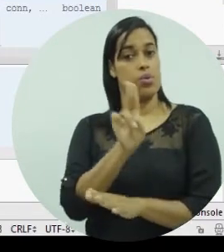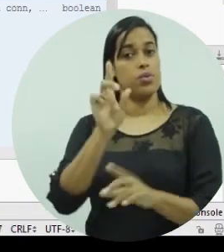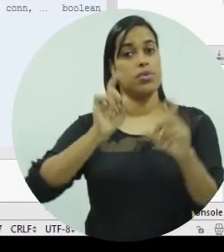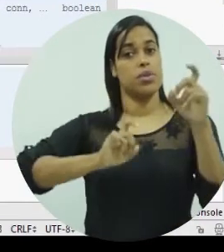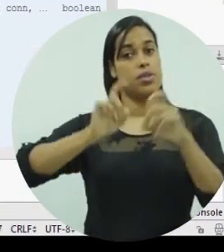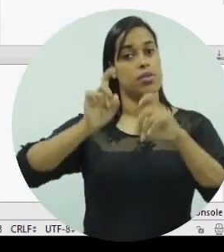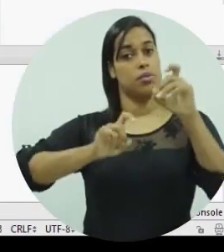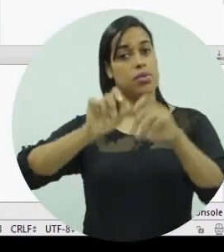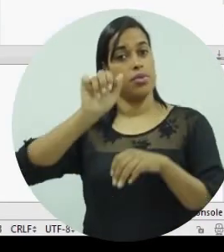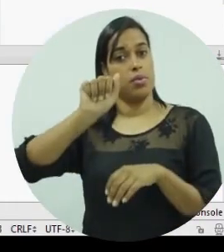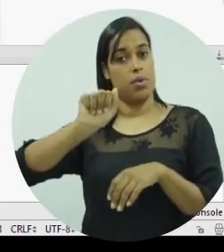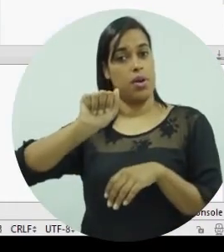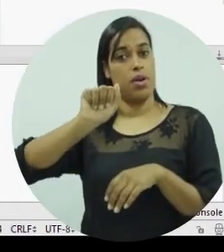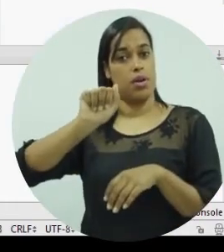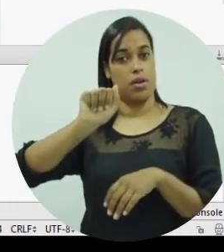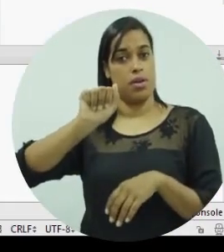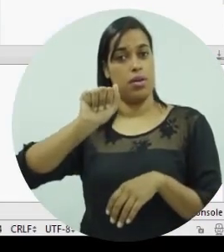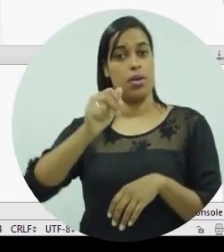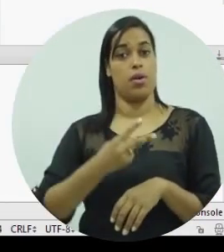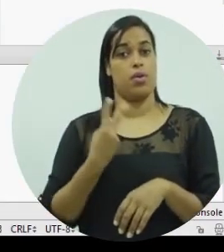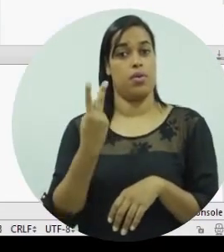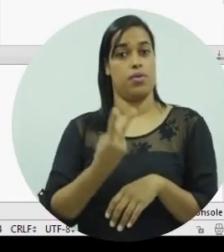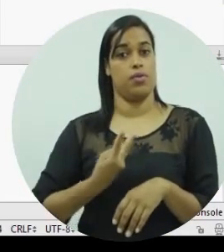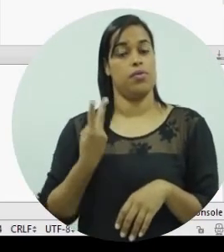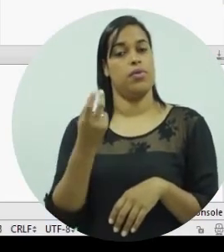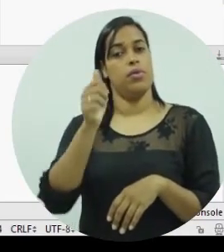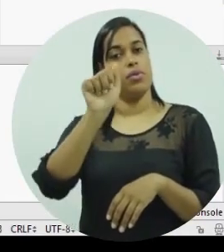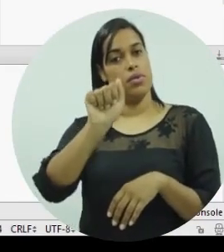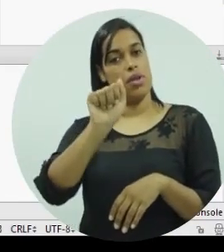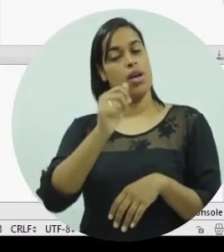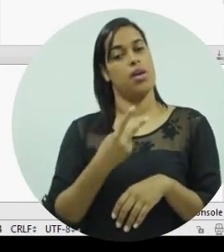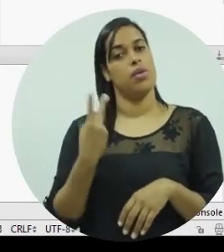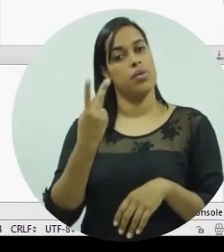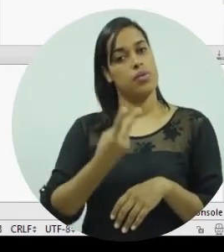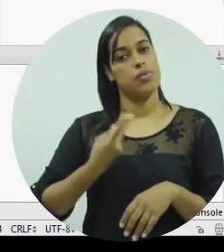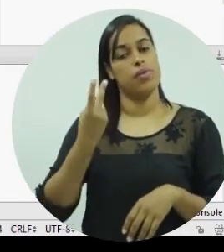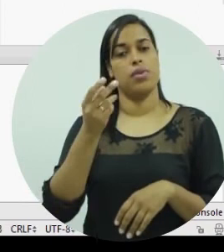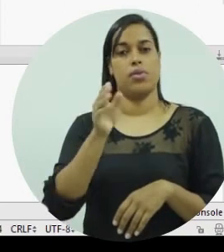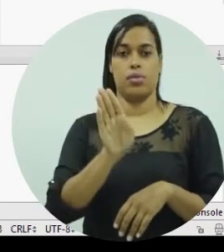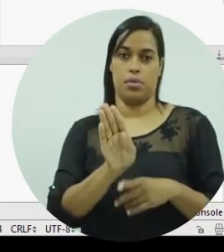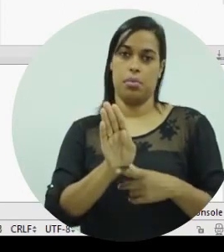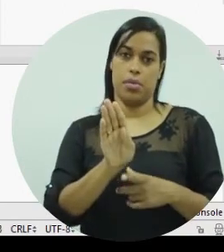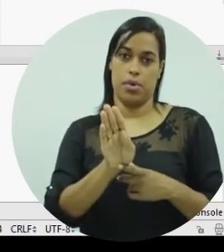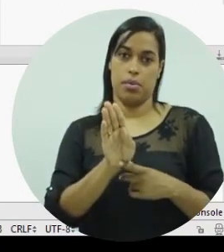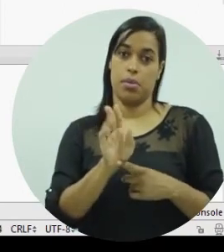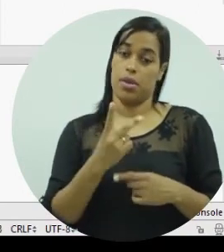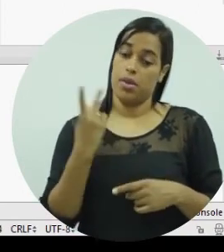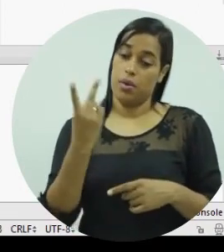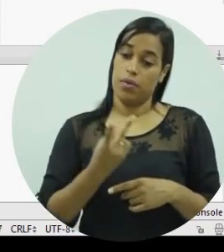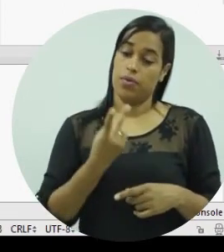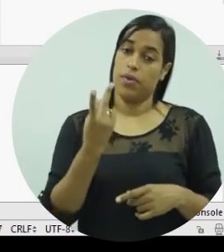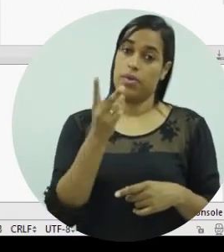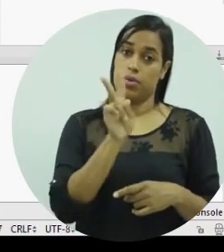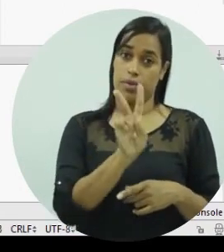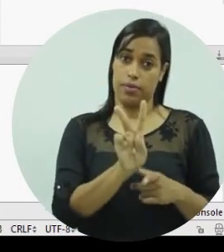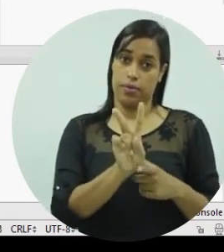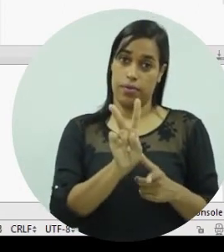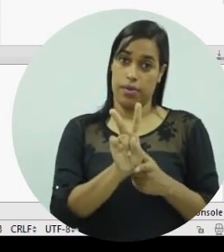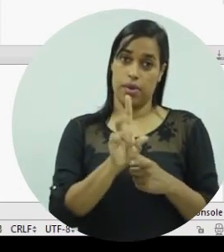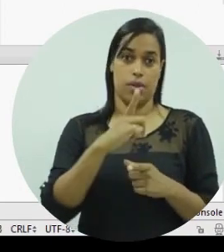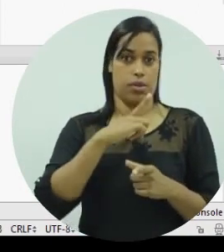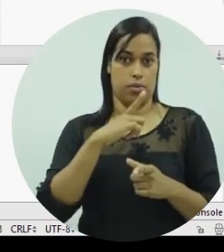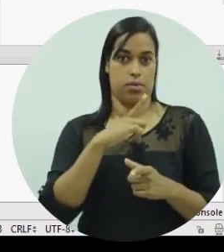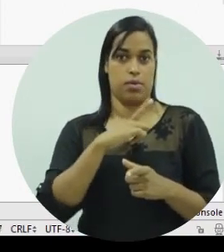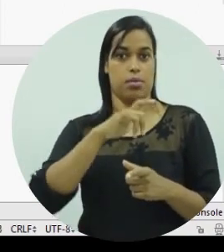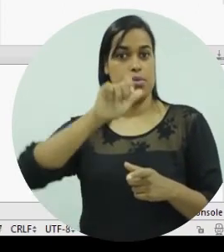o valor de A e o valor de B, para dar o valor de V. Então, temos